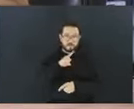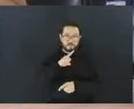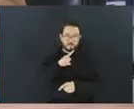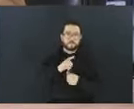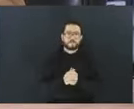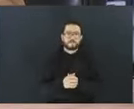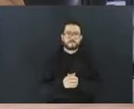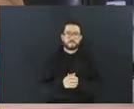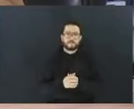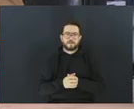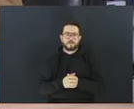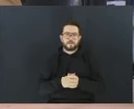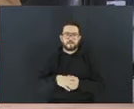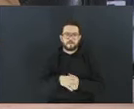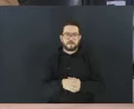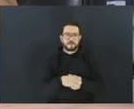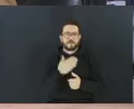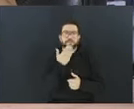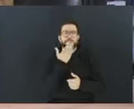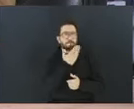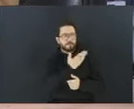favor, um minutinho, por favor.